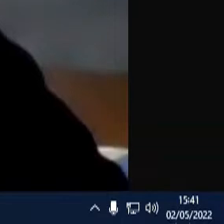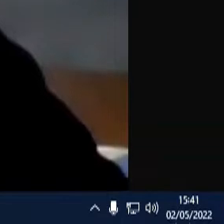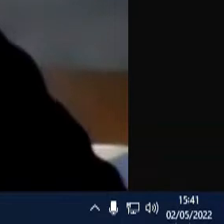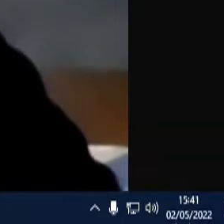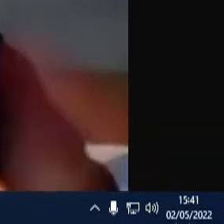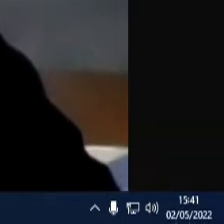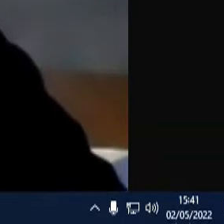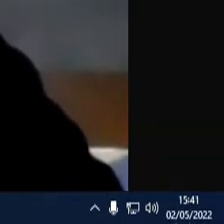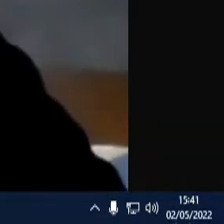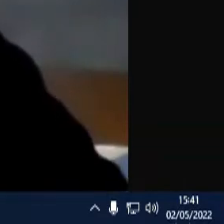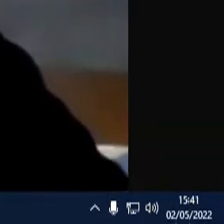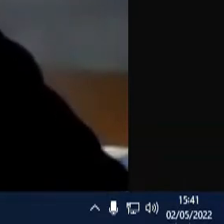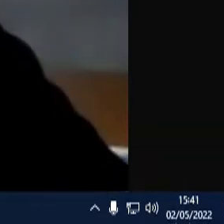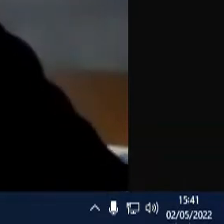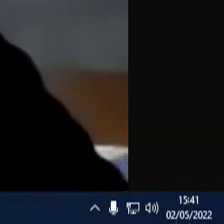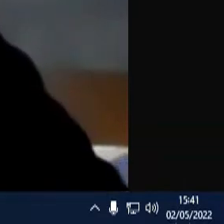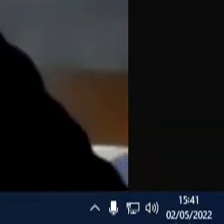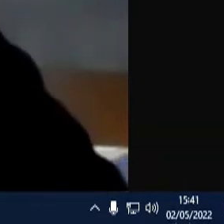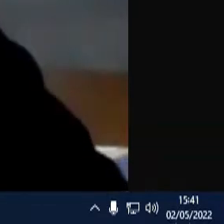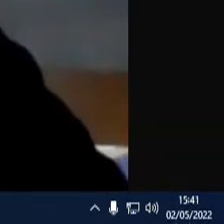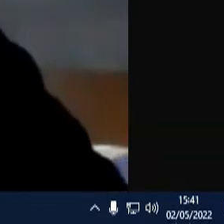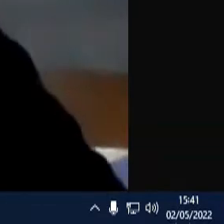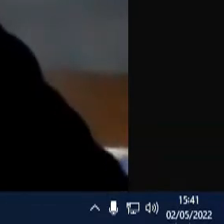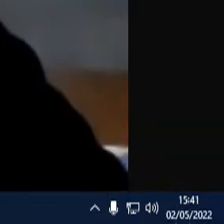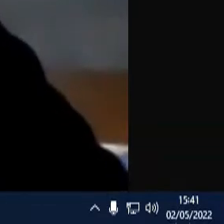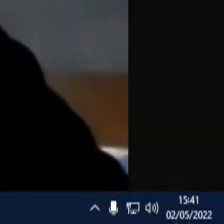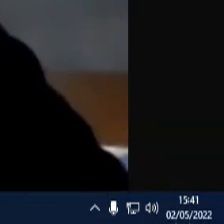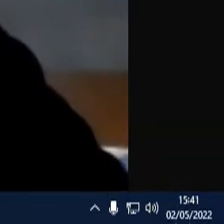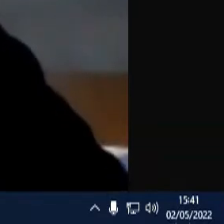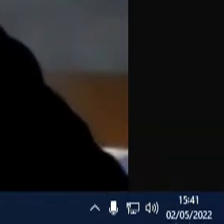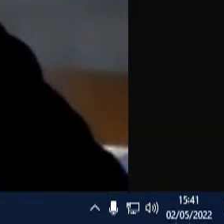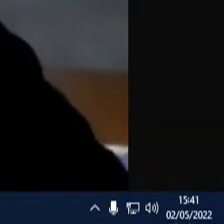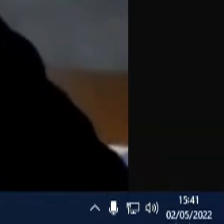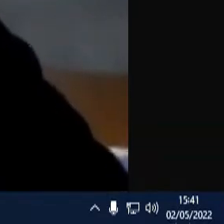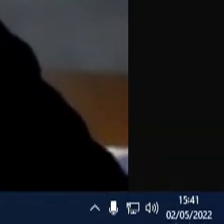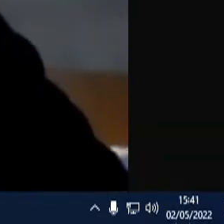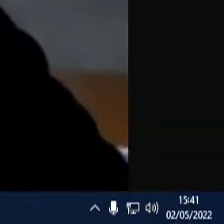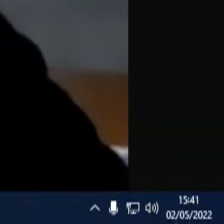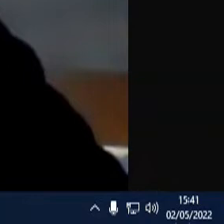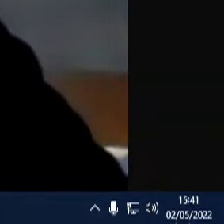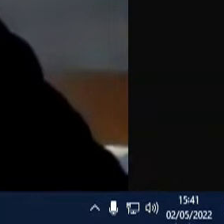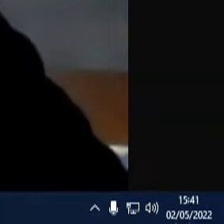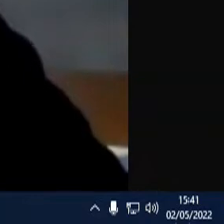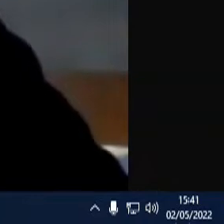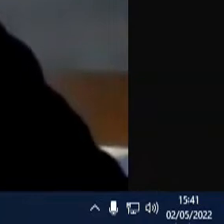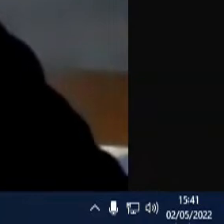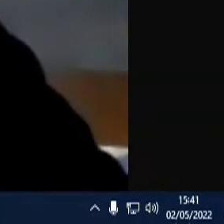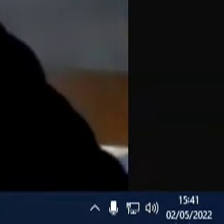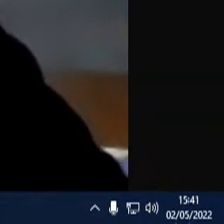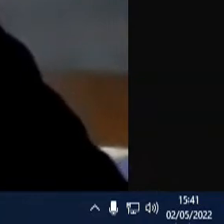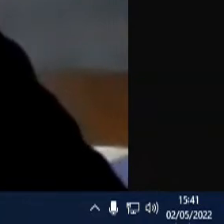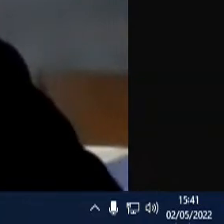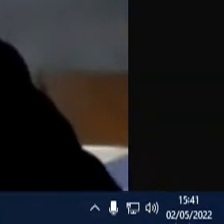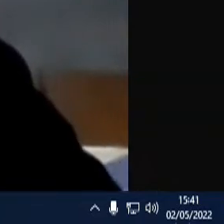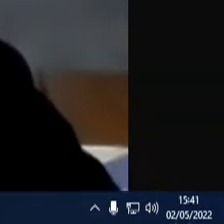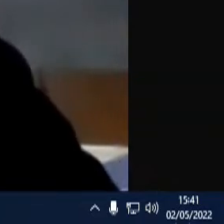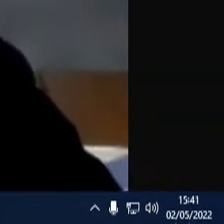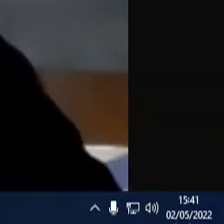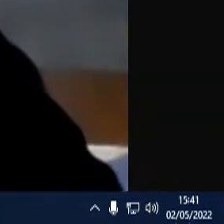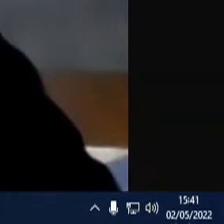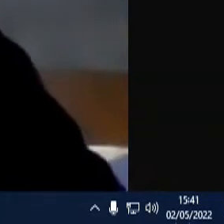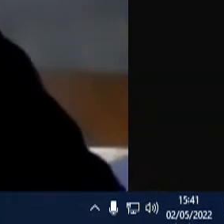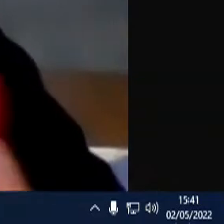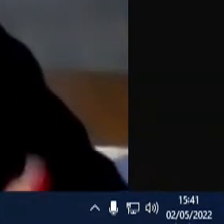cidade universitária, perdemos o Poupa Tempo, e isso foi agravando um pouco o esvaziamento do centro com a pandemia. Então, como que a